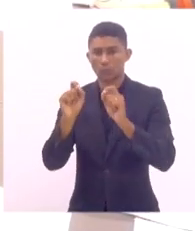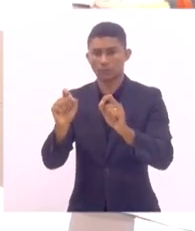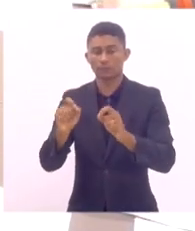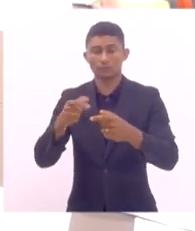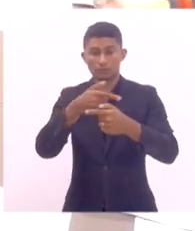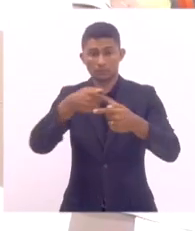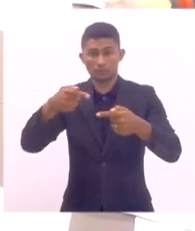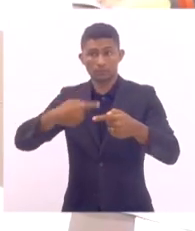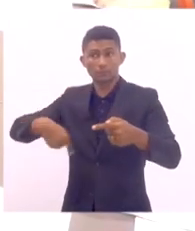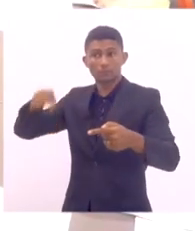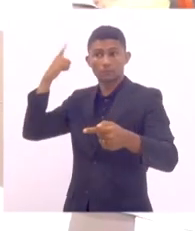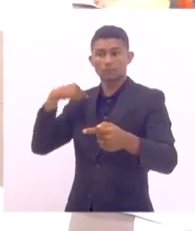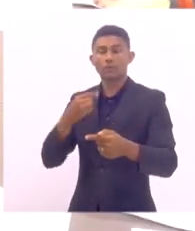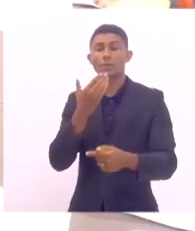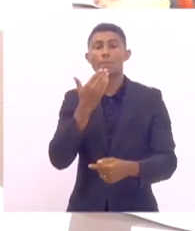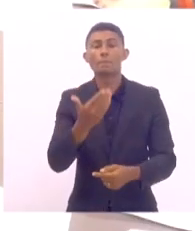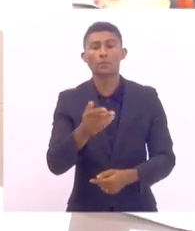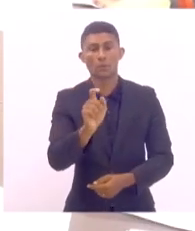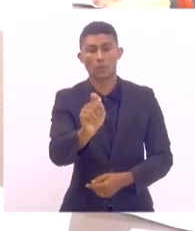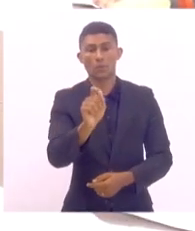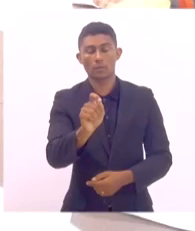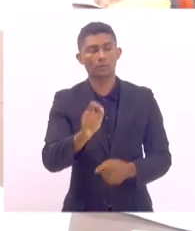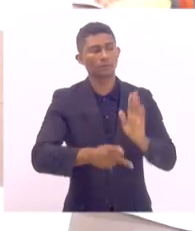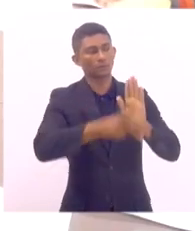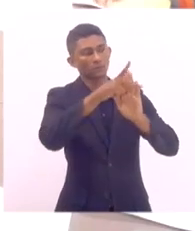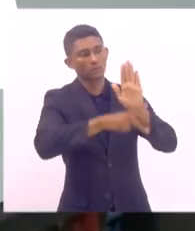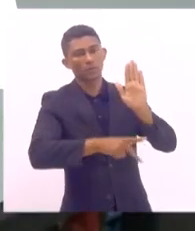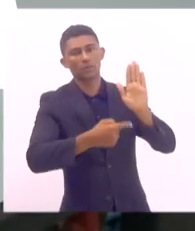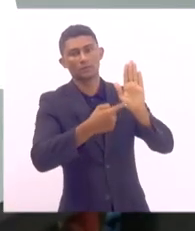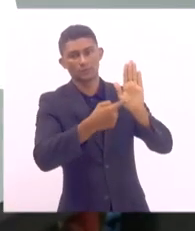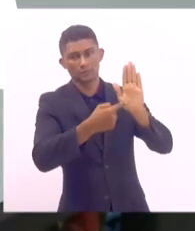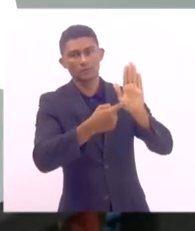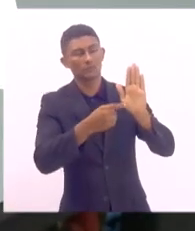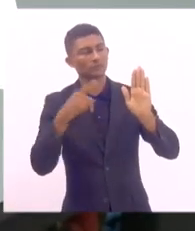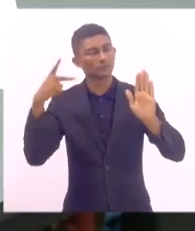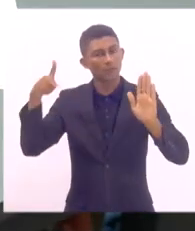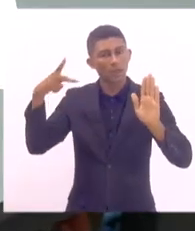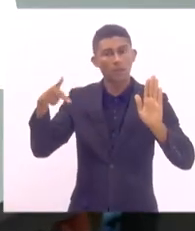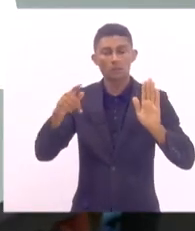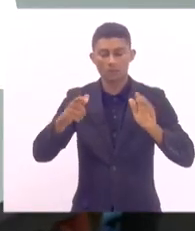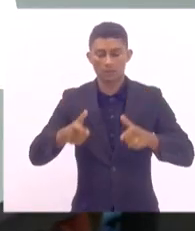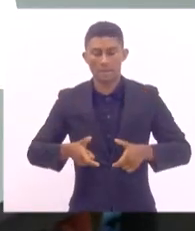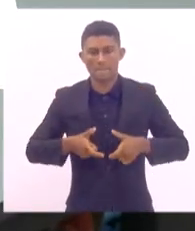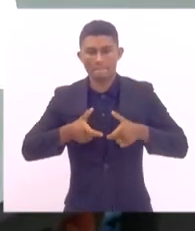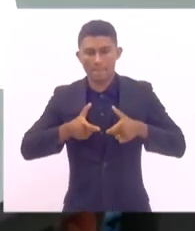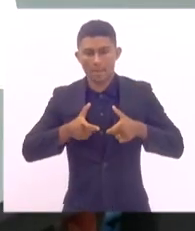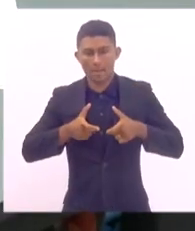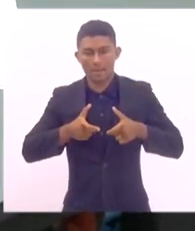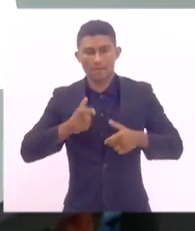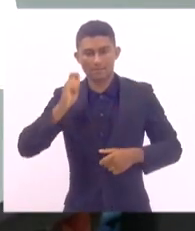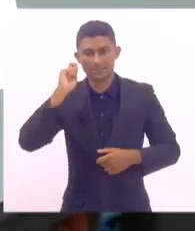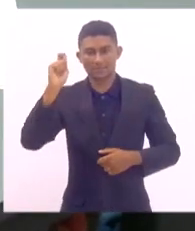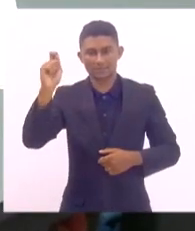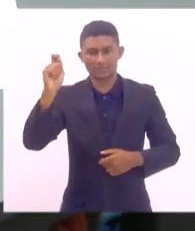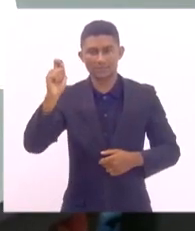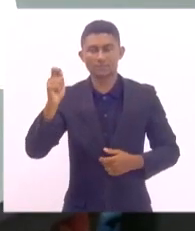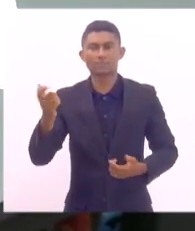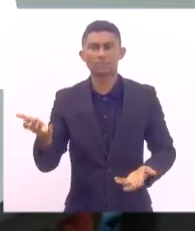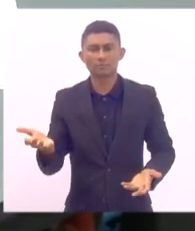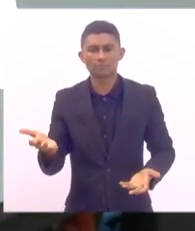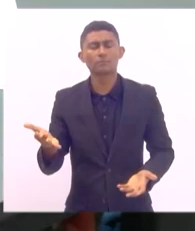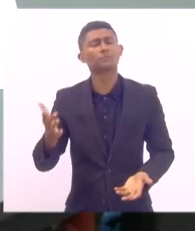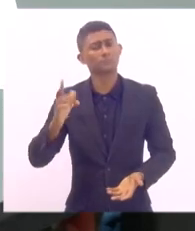foi solicitado verificação de um projeto de resolução dele que consideraria a medalha Tiradentes. E, salvo engano,